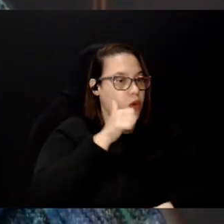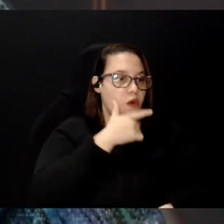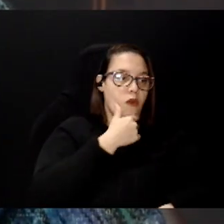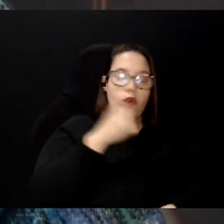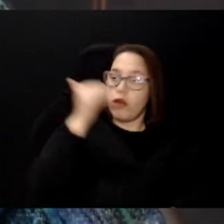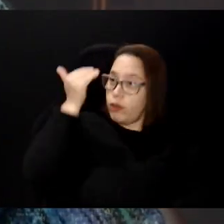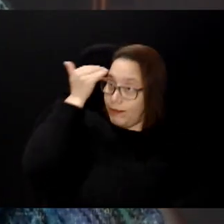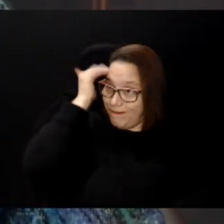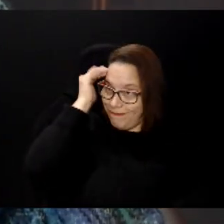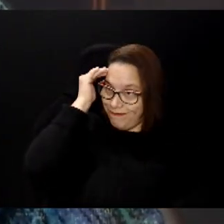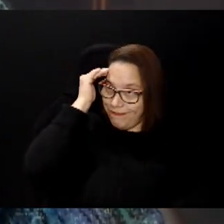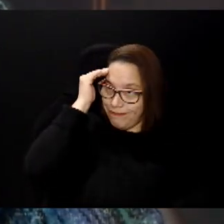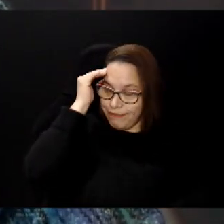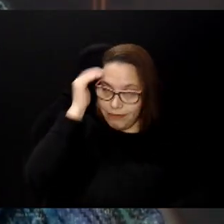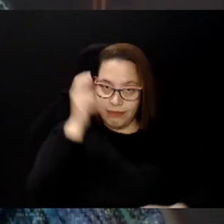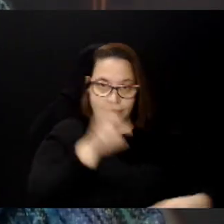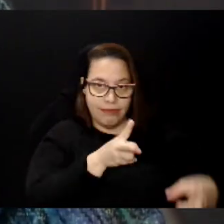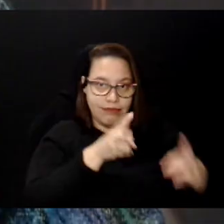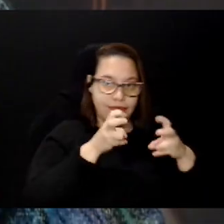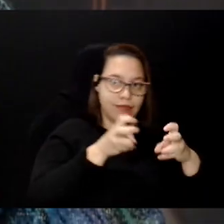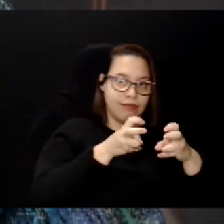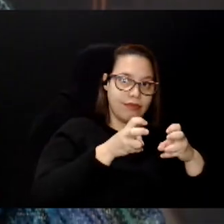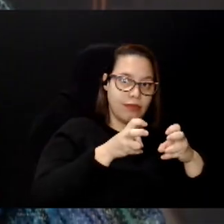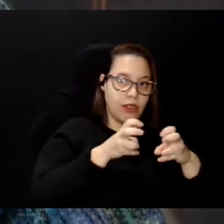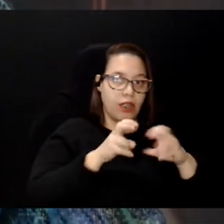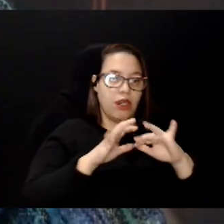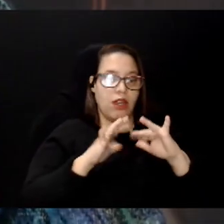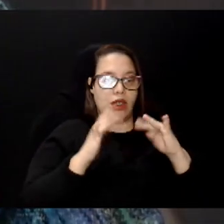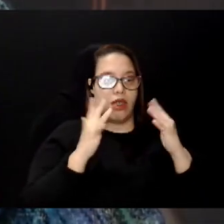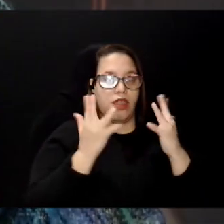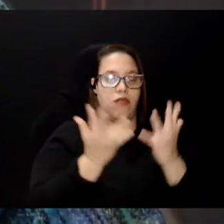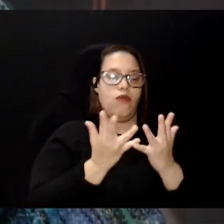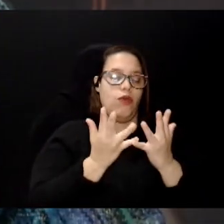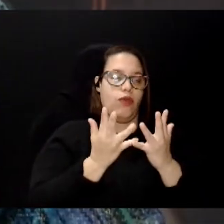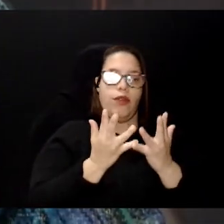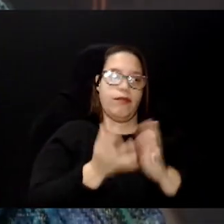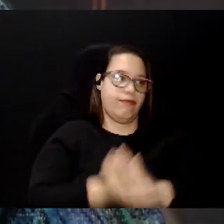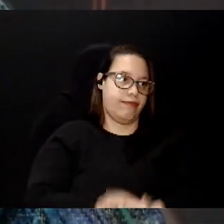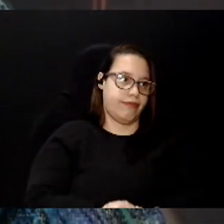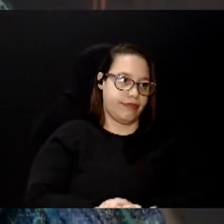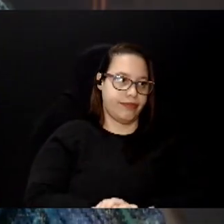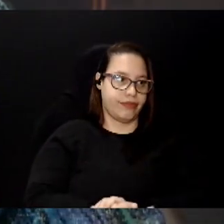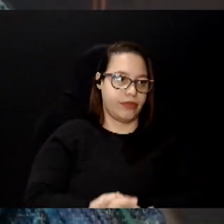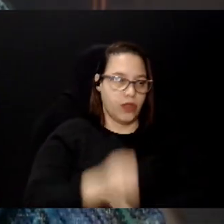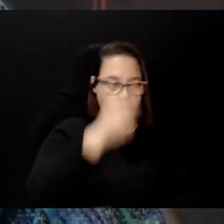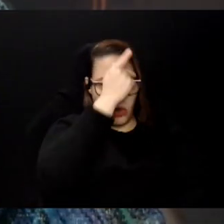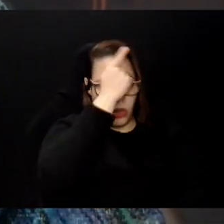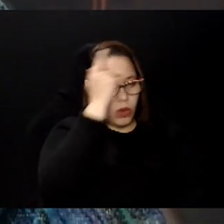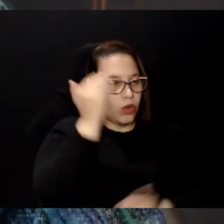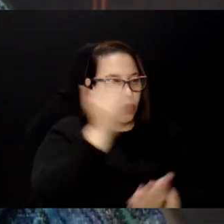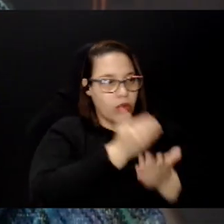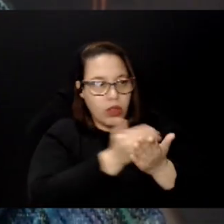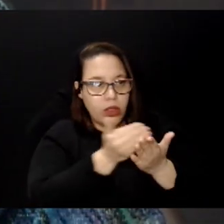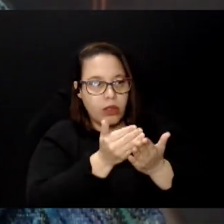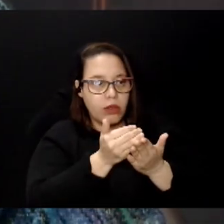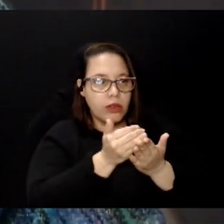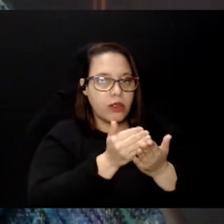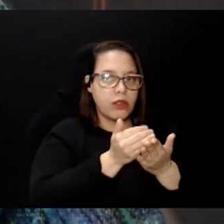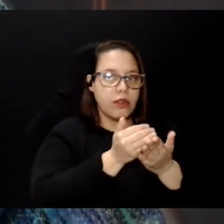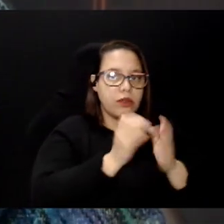vai perceber é quem está ao redor. Perfeito. Então, quando essa pessoa começa a ficar num comportamento